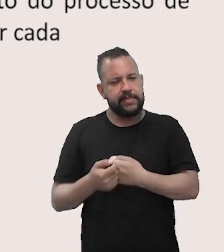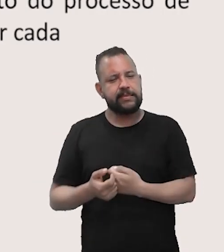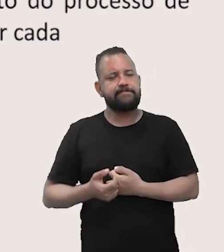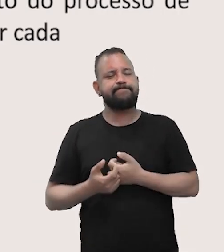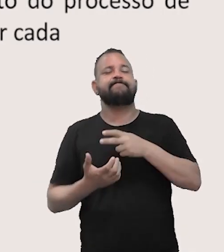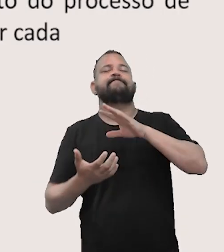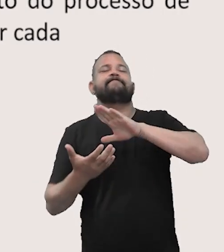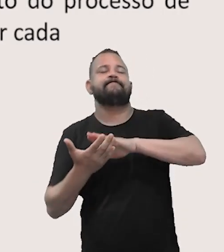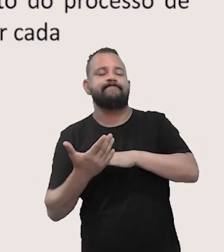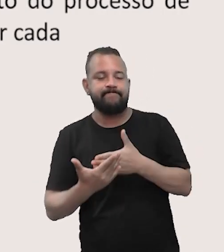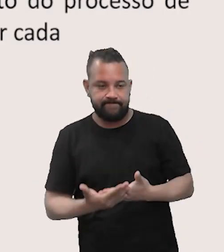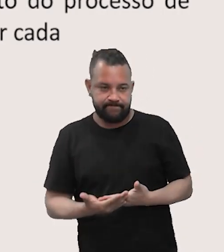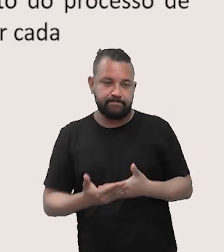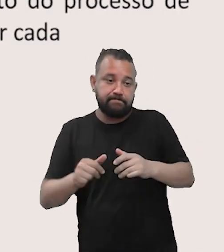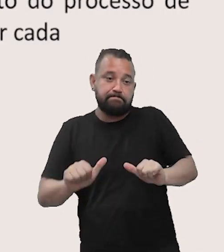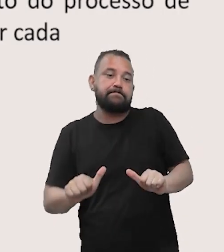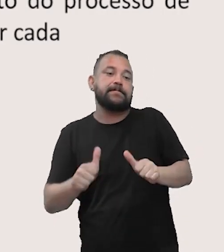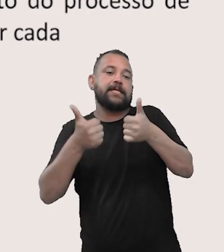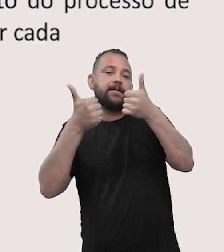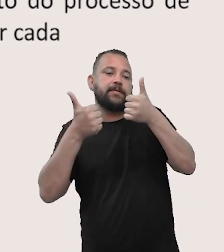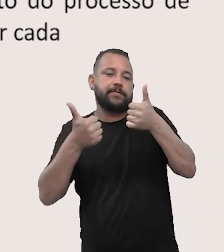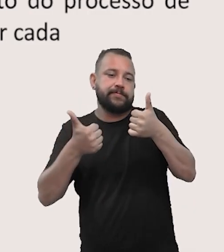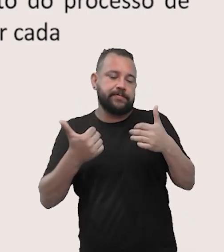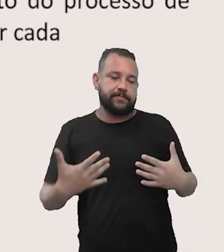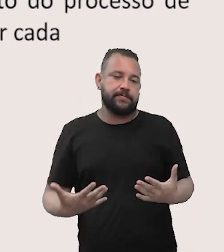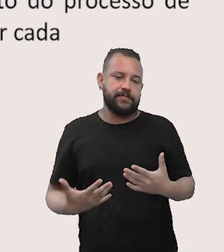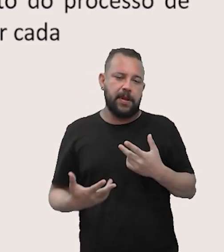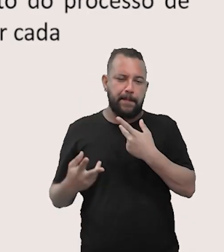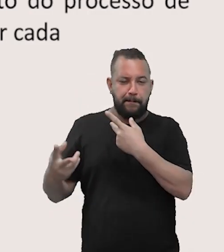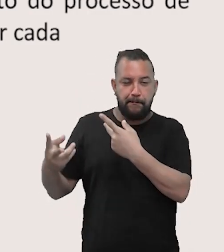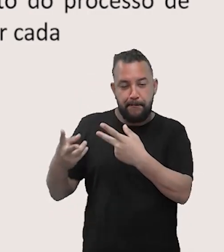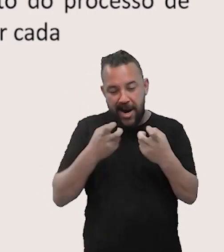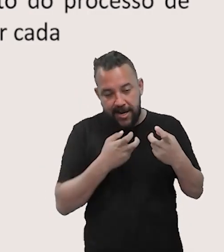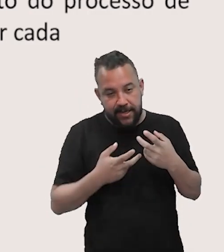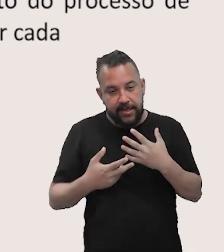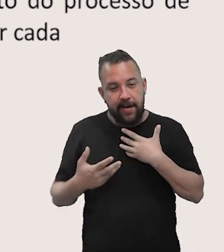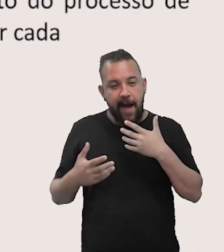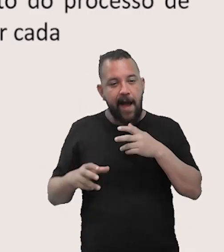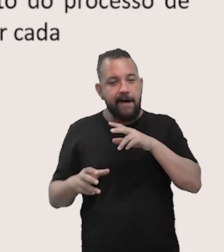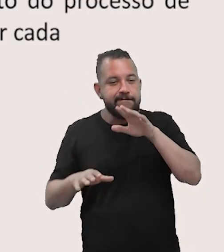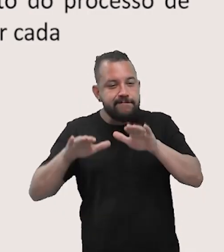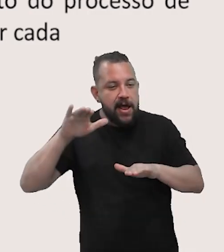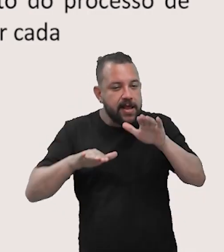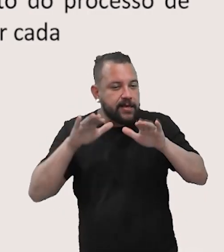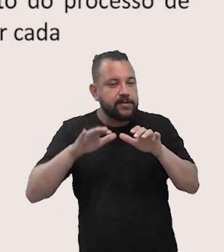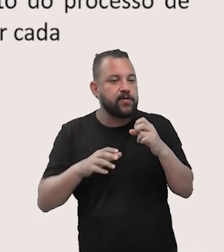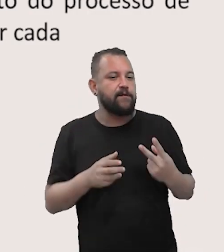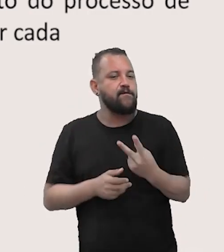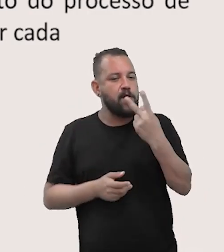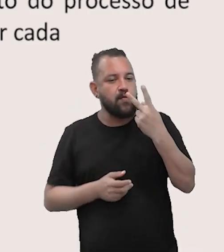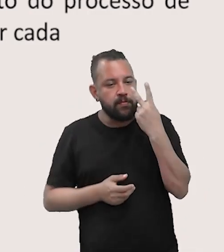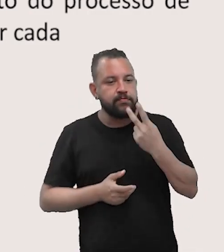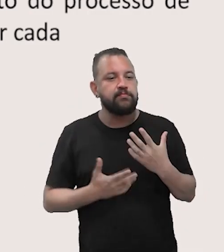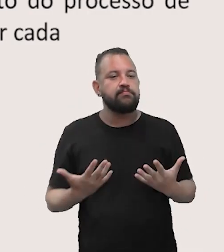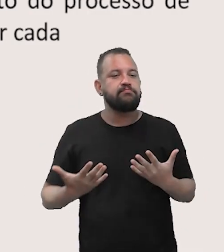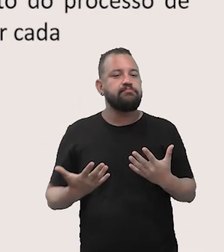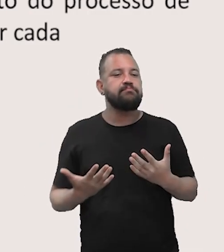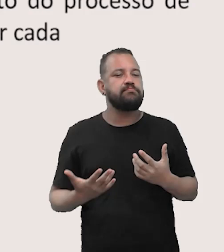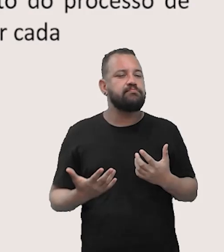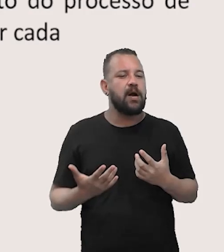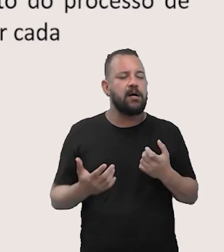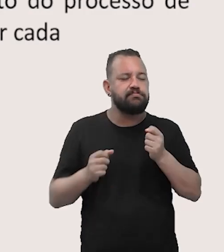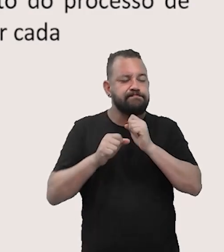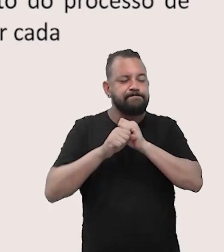forma possível. Olha só, verificar essas tendências de variação dos resultados obtidos nos dá mais clareza a respeito